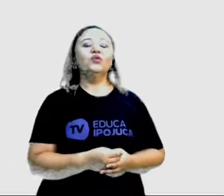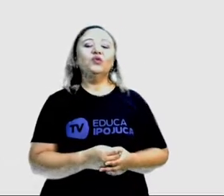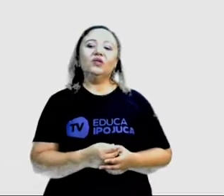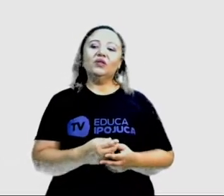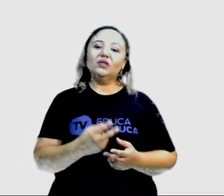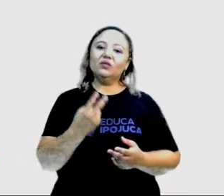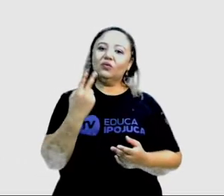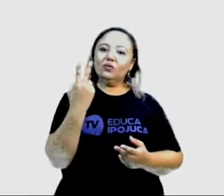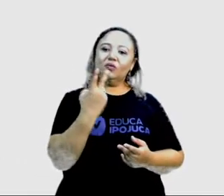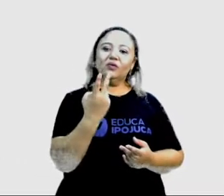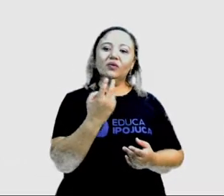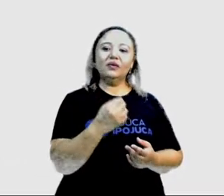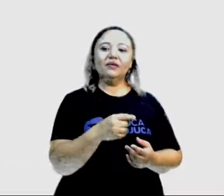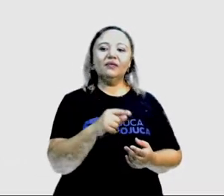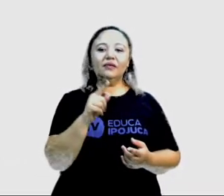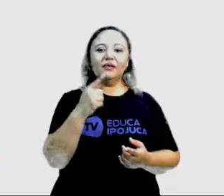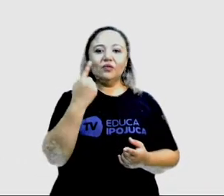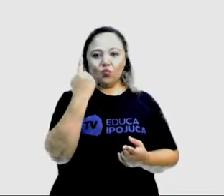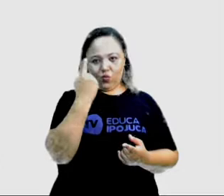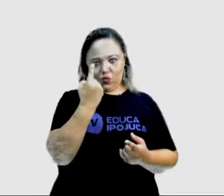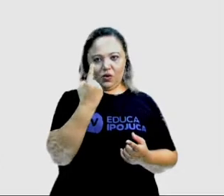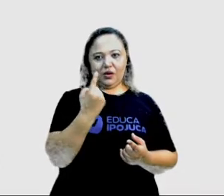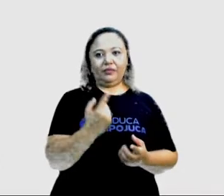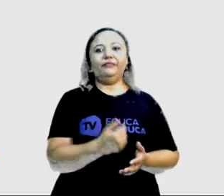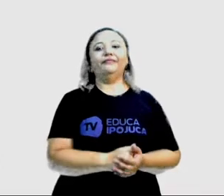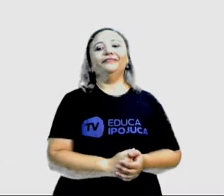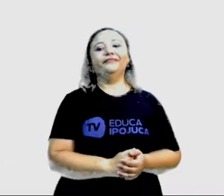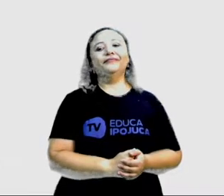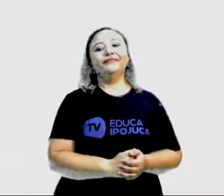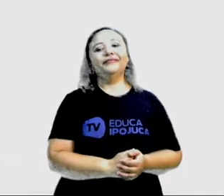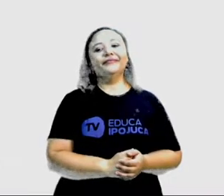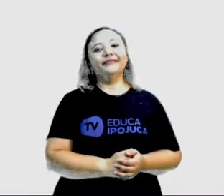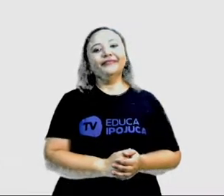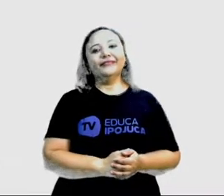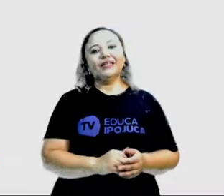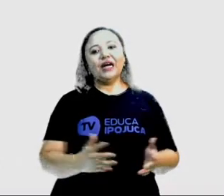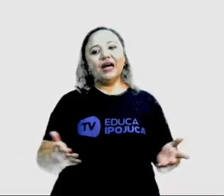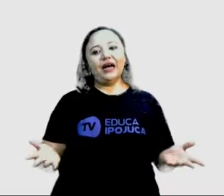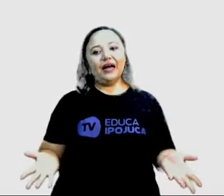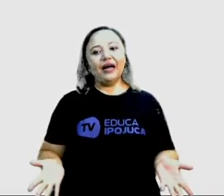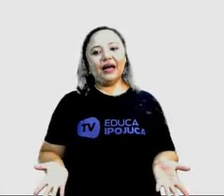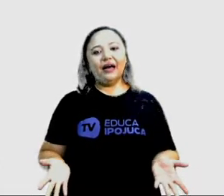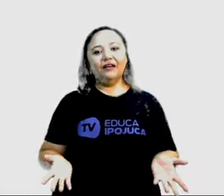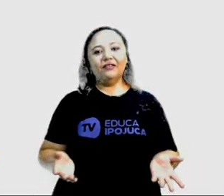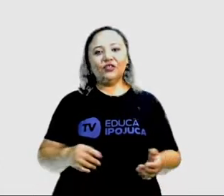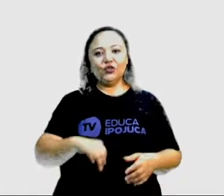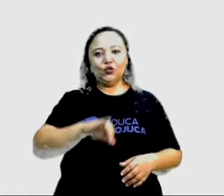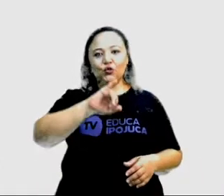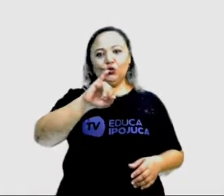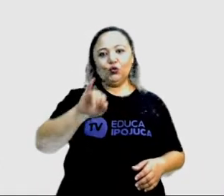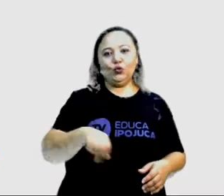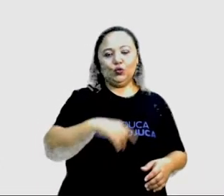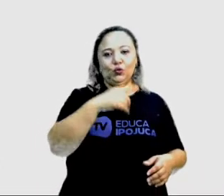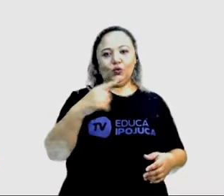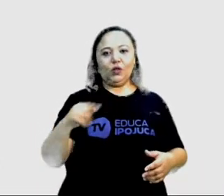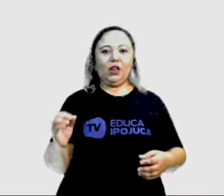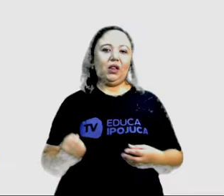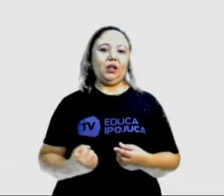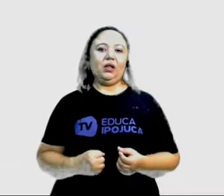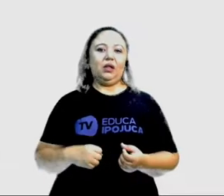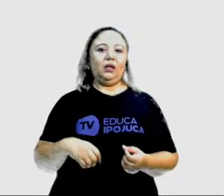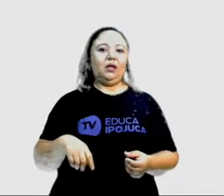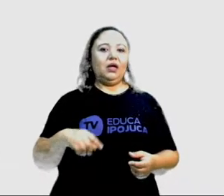2 maçãs, ficou com apenas 1, tá? Ah, João levou para a